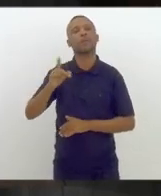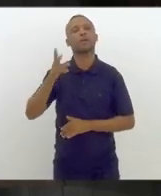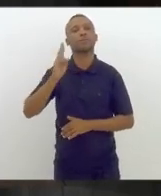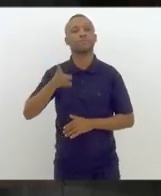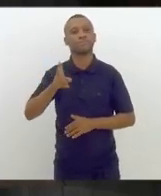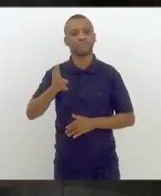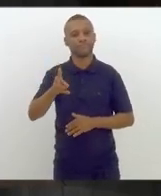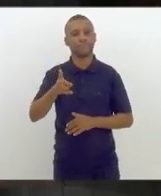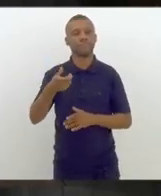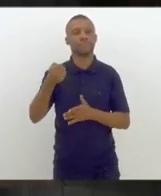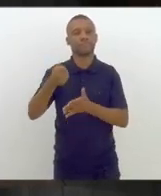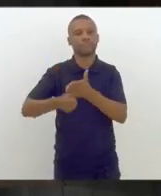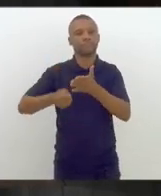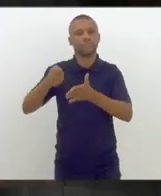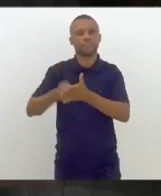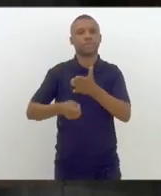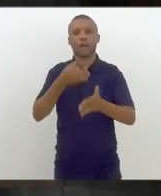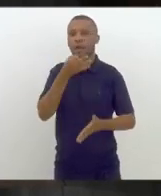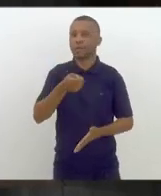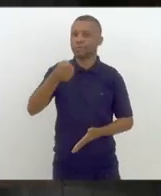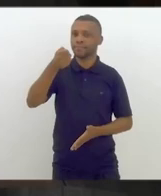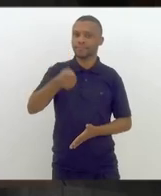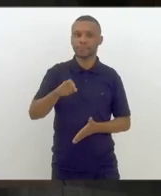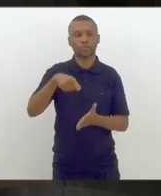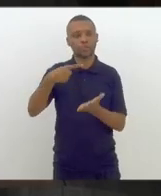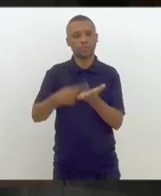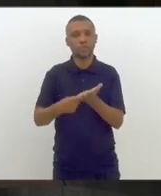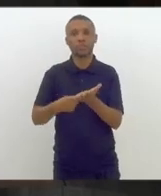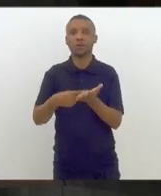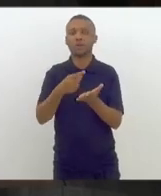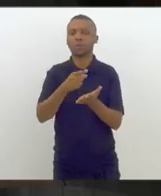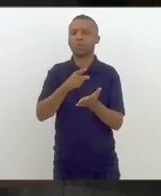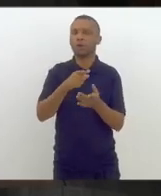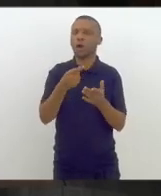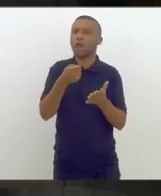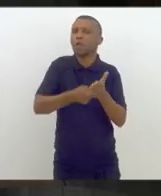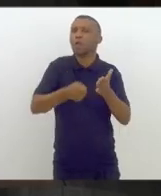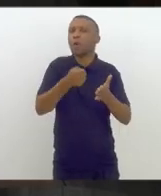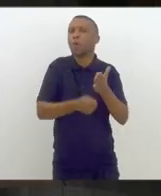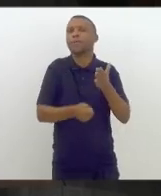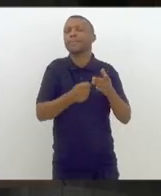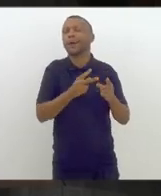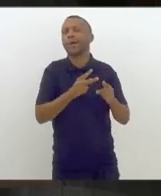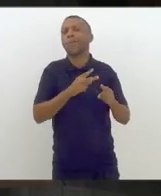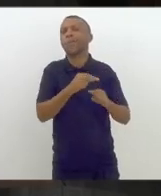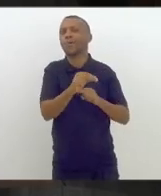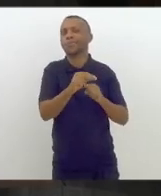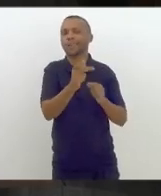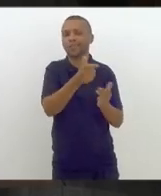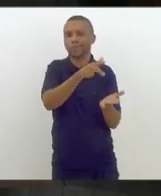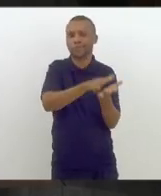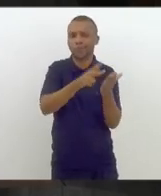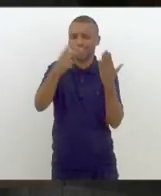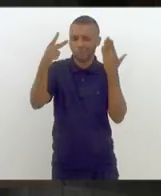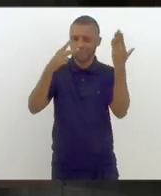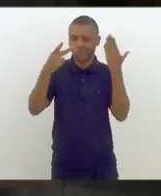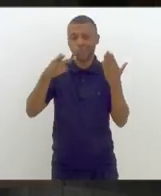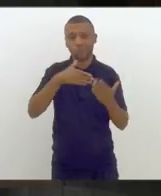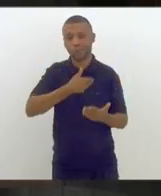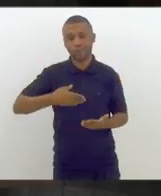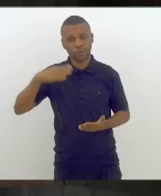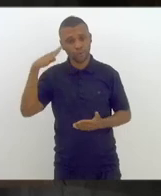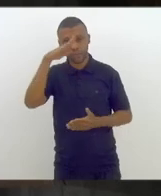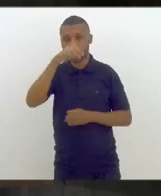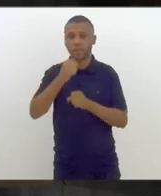luta, reafirmando o nosso compromisso com a agenda antimanicomial, que tem sido tão maltratada pelo governo Bolsonaro